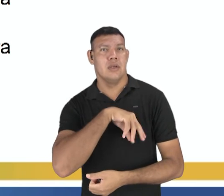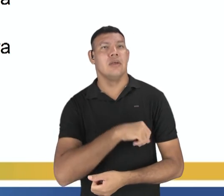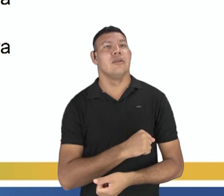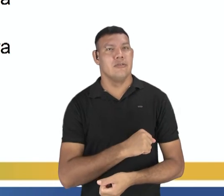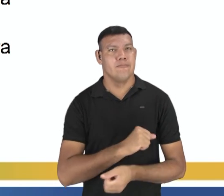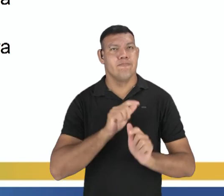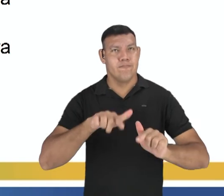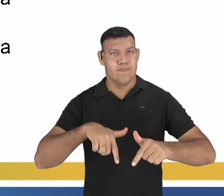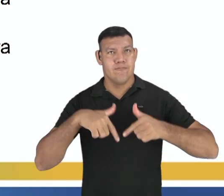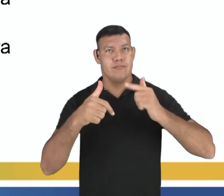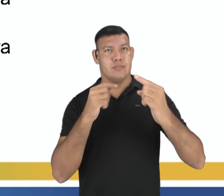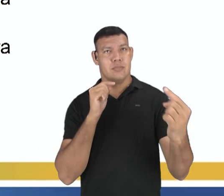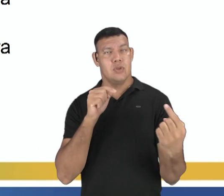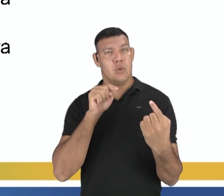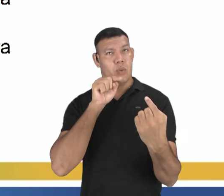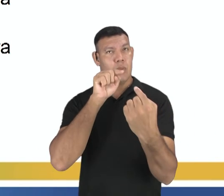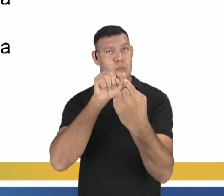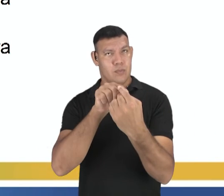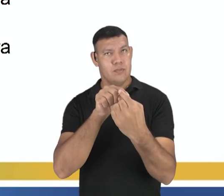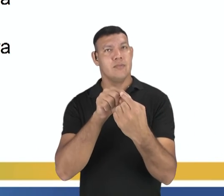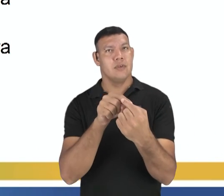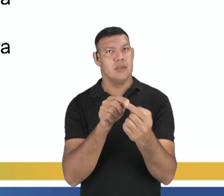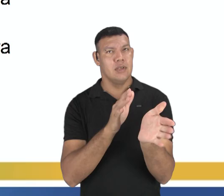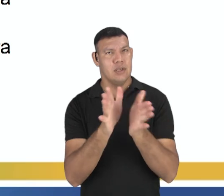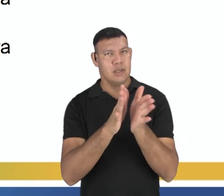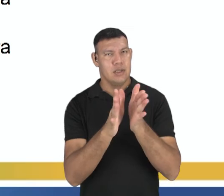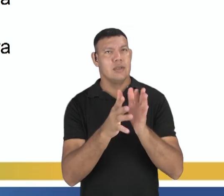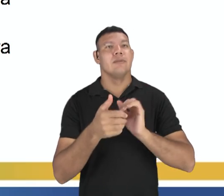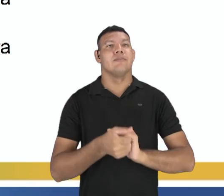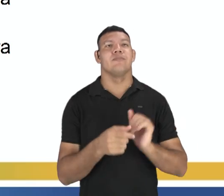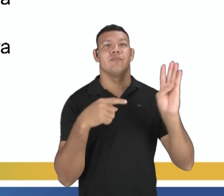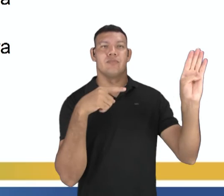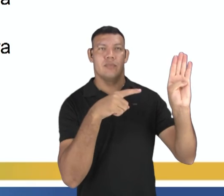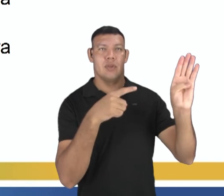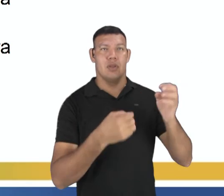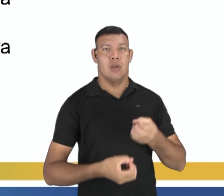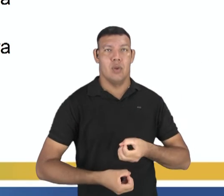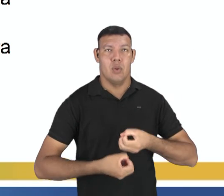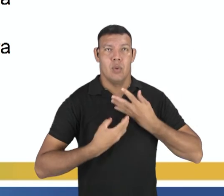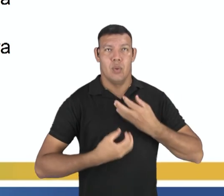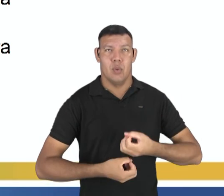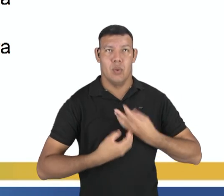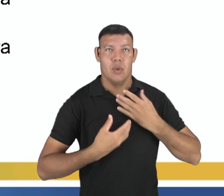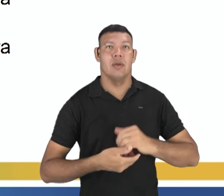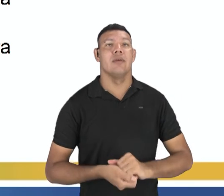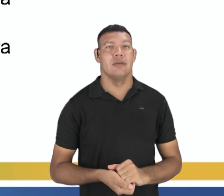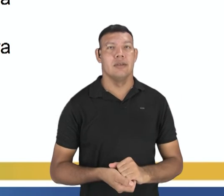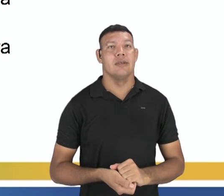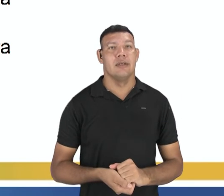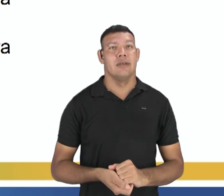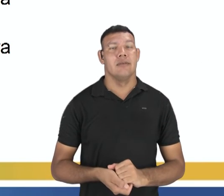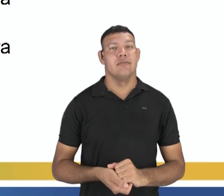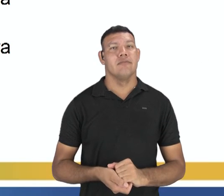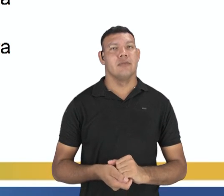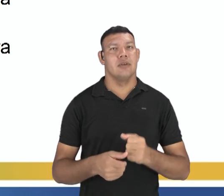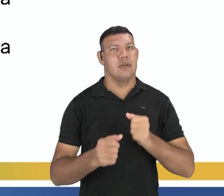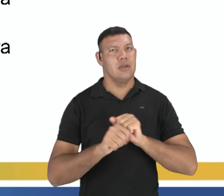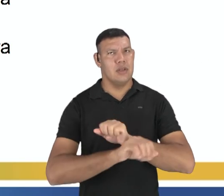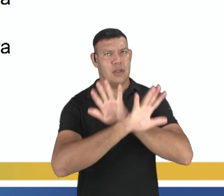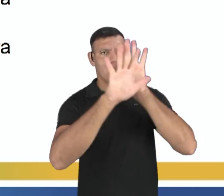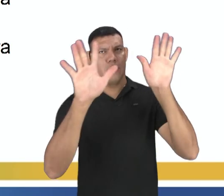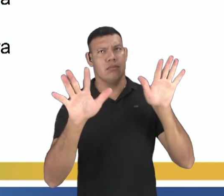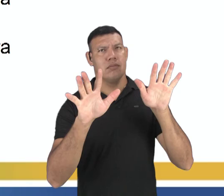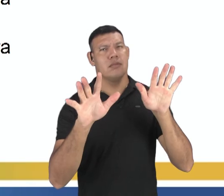O trovador, velado ou abertamente ironiza personagens da época? C. O eu lírico